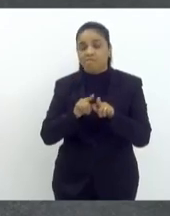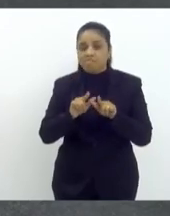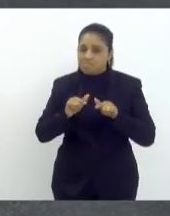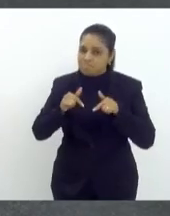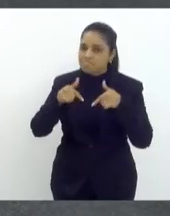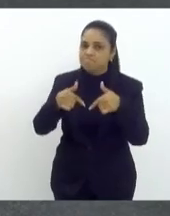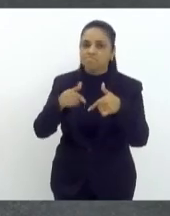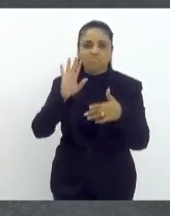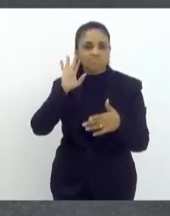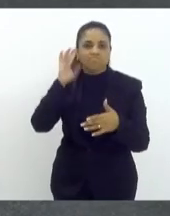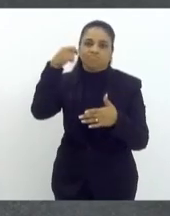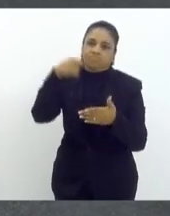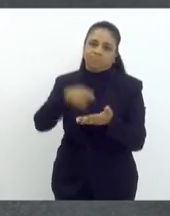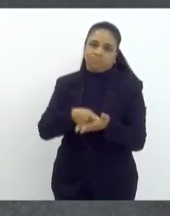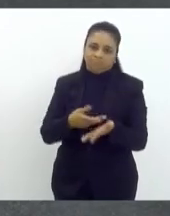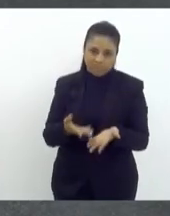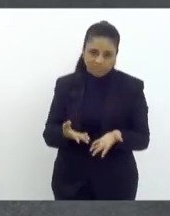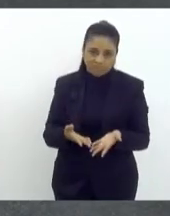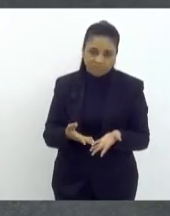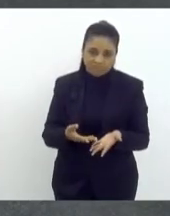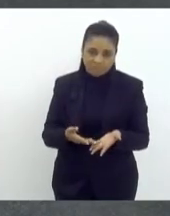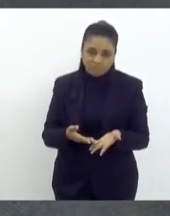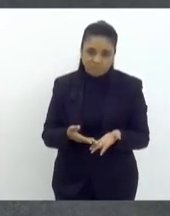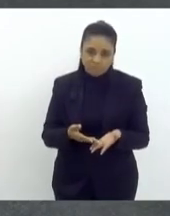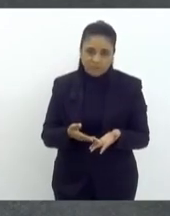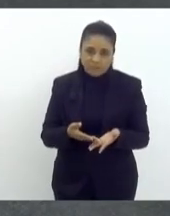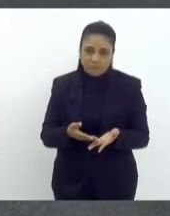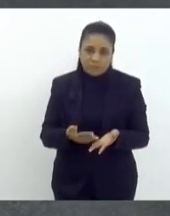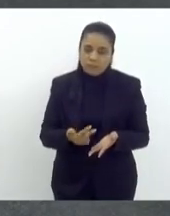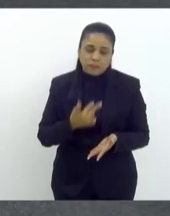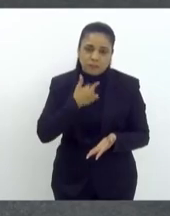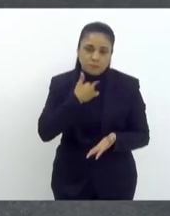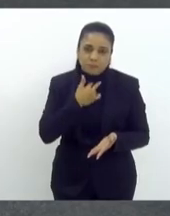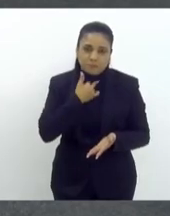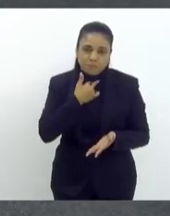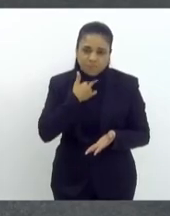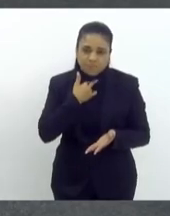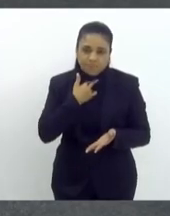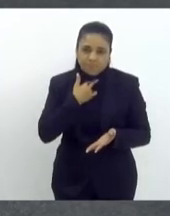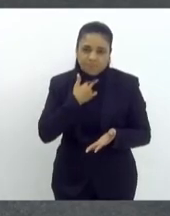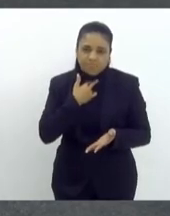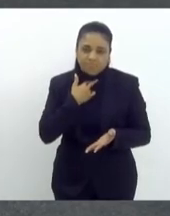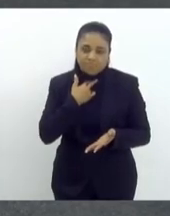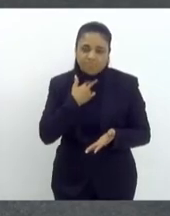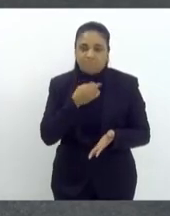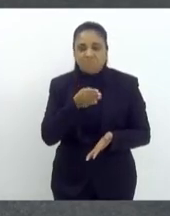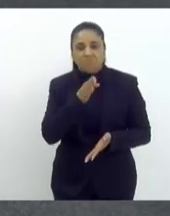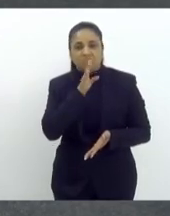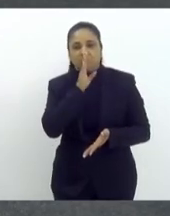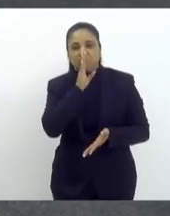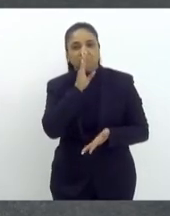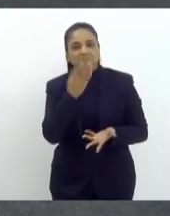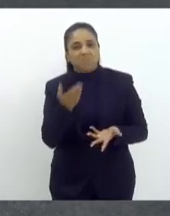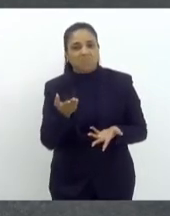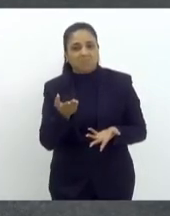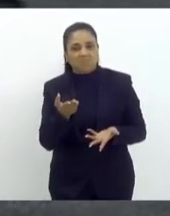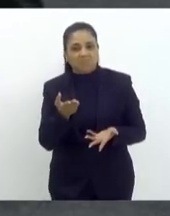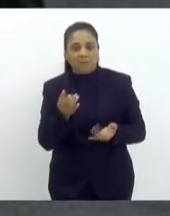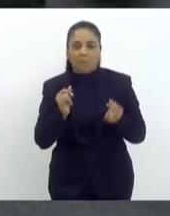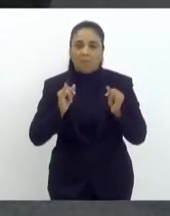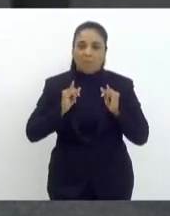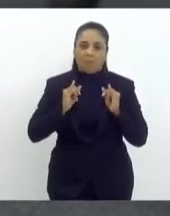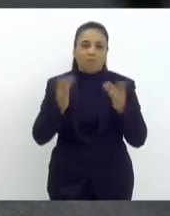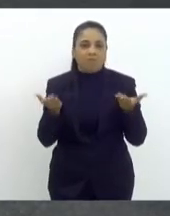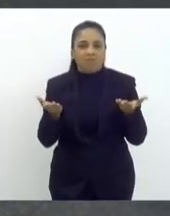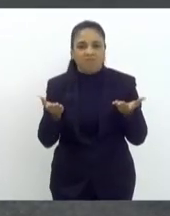devidas eu acho que ele não podemos deixar uma questão como essa ficar sem